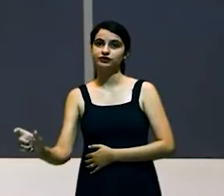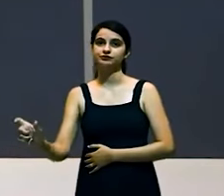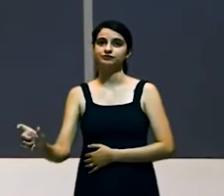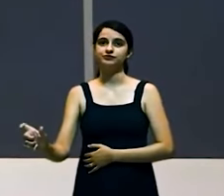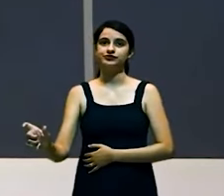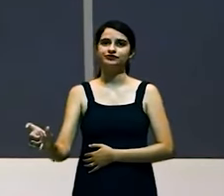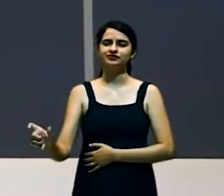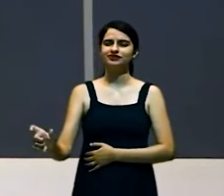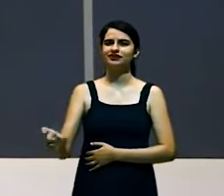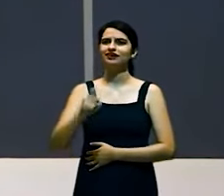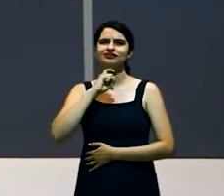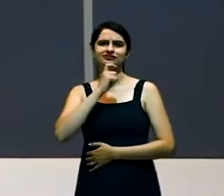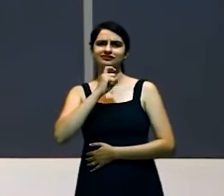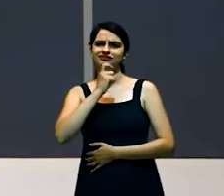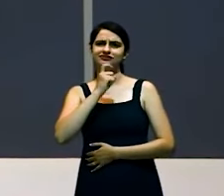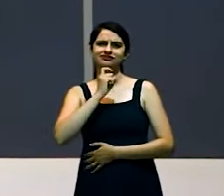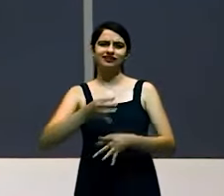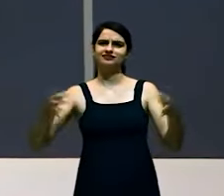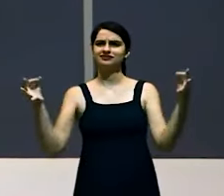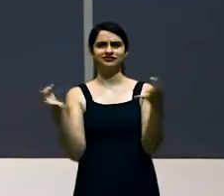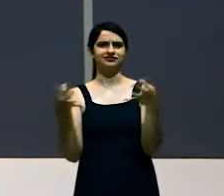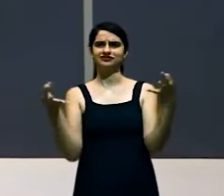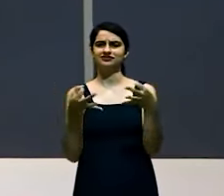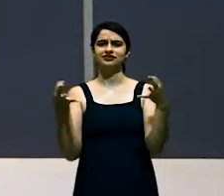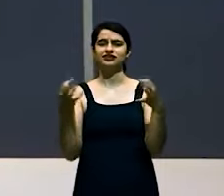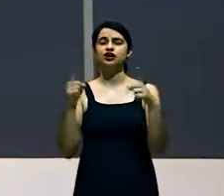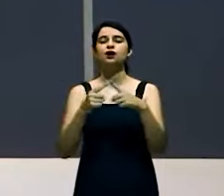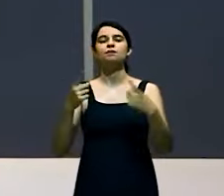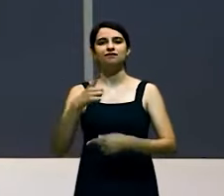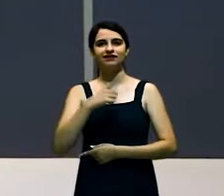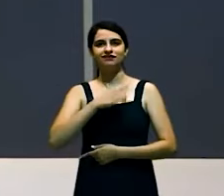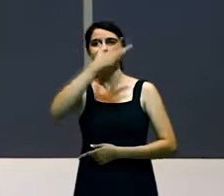Ninguém é perfeito nessa vida, mas tem pessoas que priorizam Jesus.